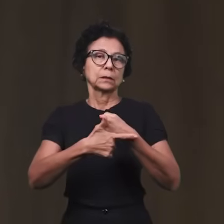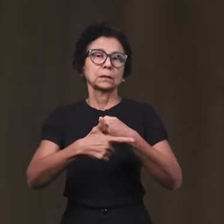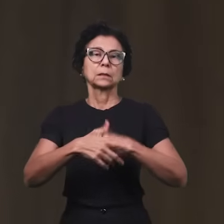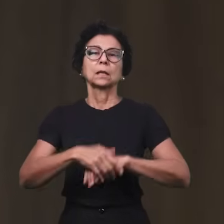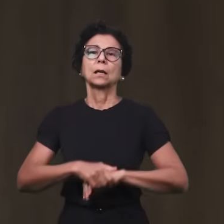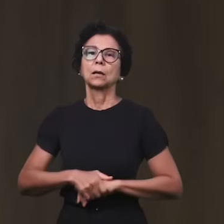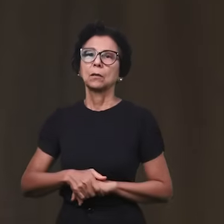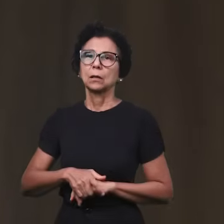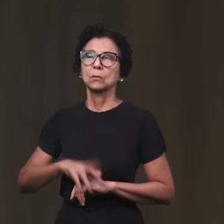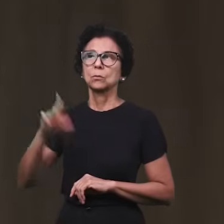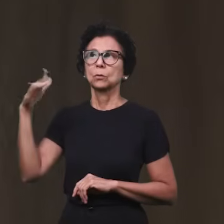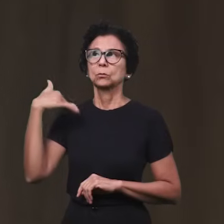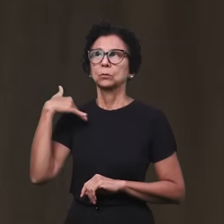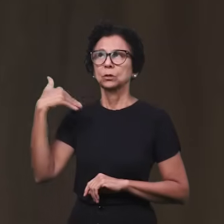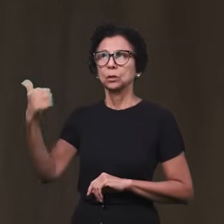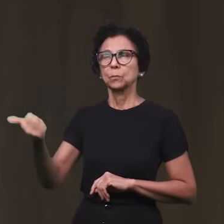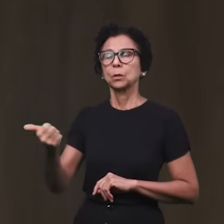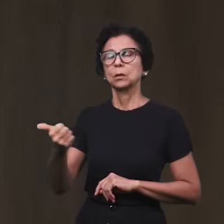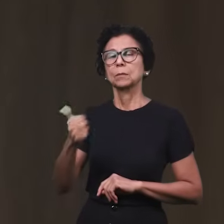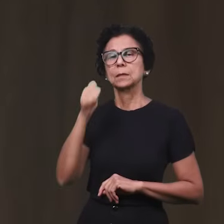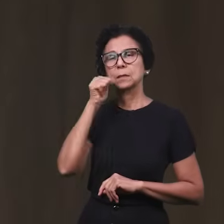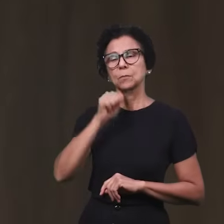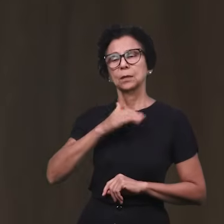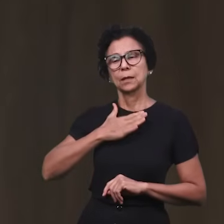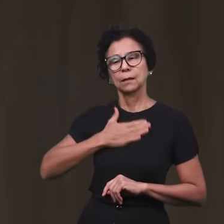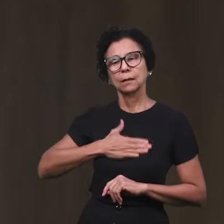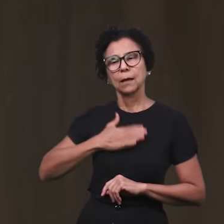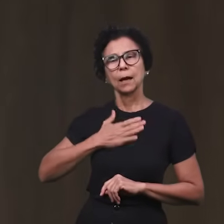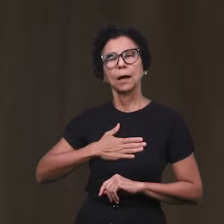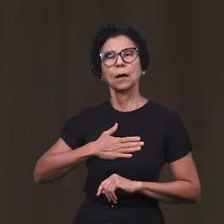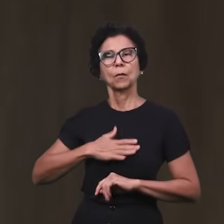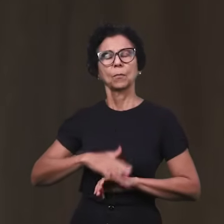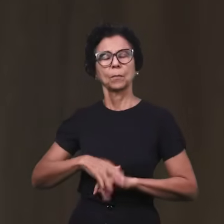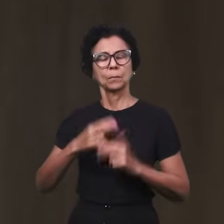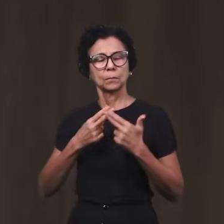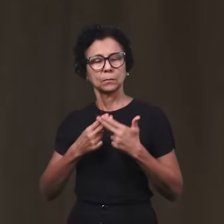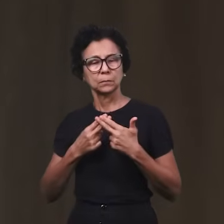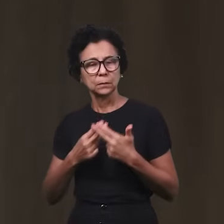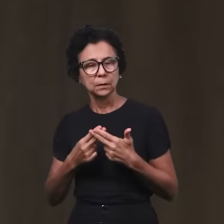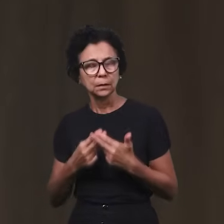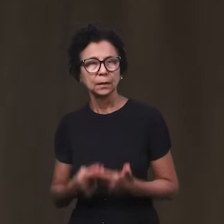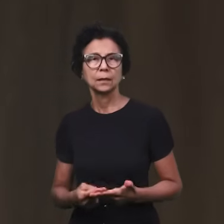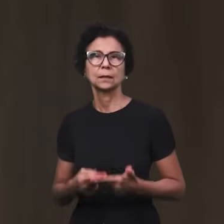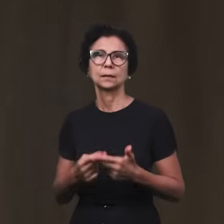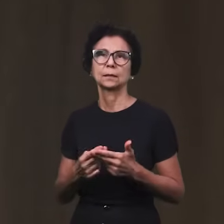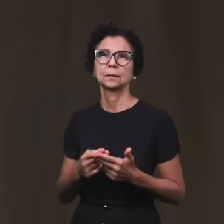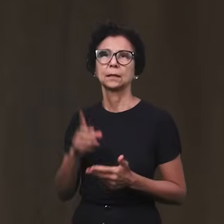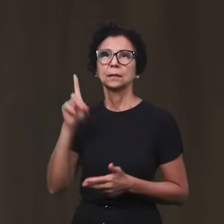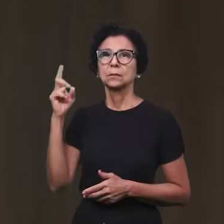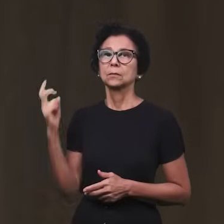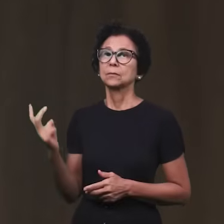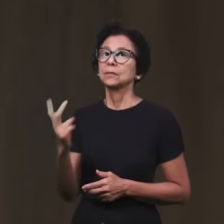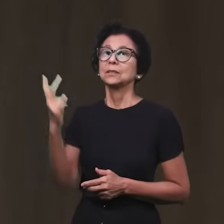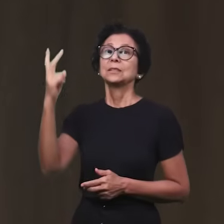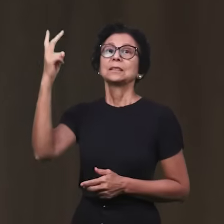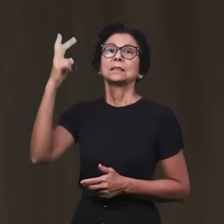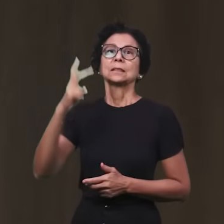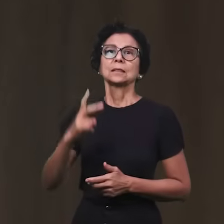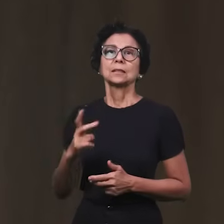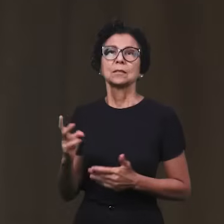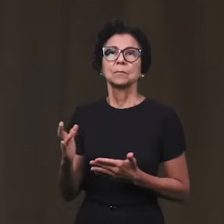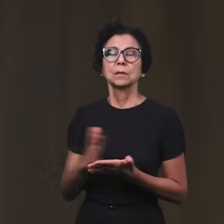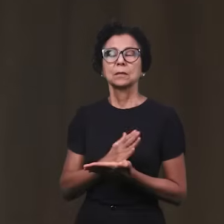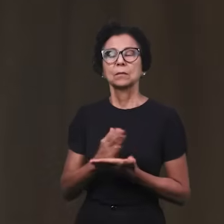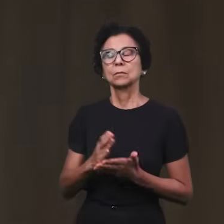para submissão, para sujeição, para mansidão, um espírito manso e quieto. E isso é precioso diante de Deus.